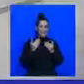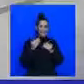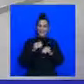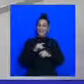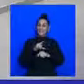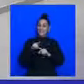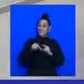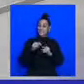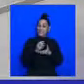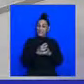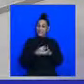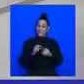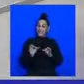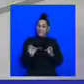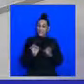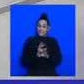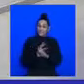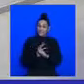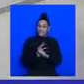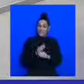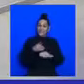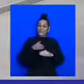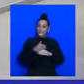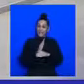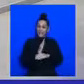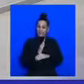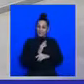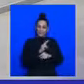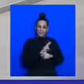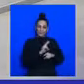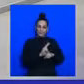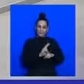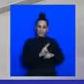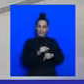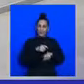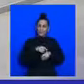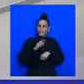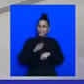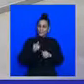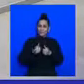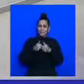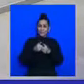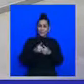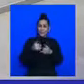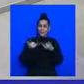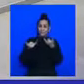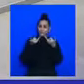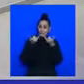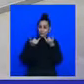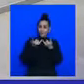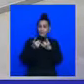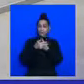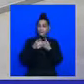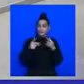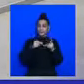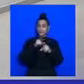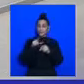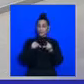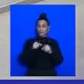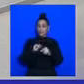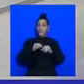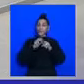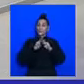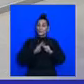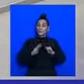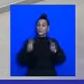obrigada. Essa foi a quina, sorteio realizado e validado pelas nossas auditoras. Daqui a pouco você pode conferir todos os detalhes deste sorteio através